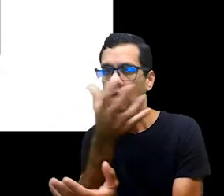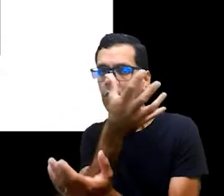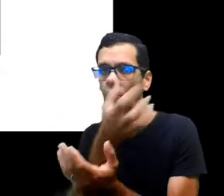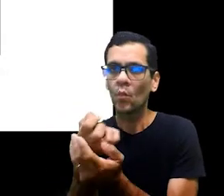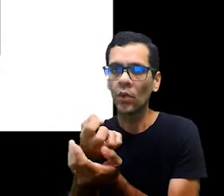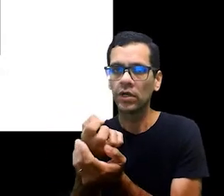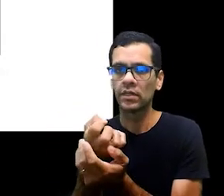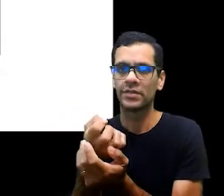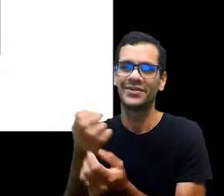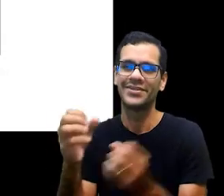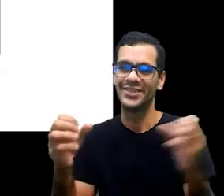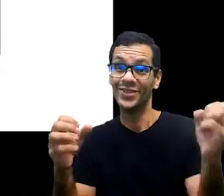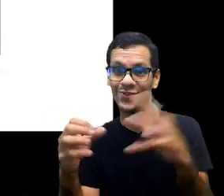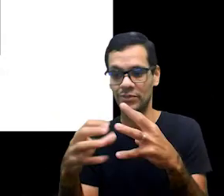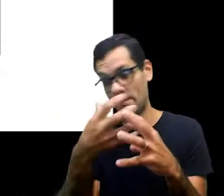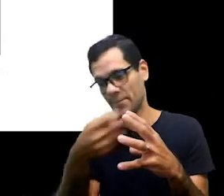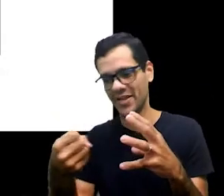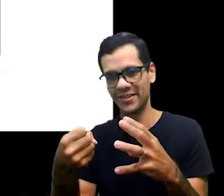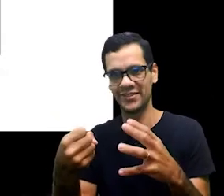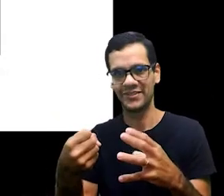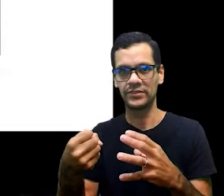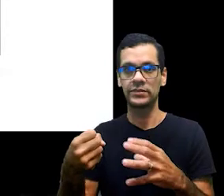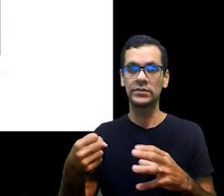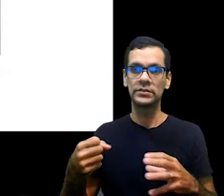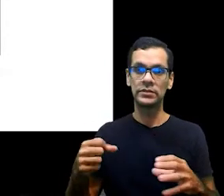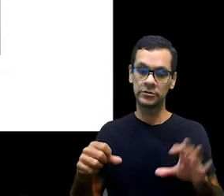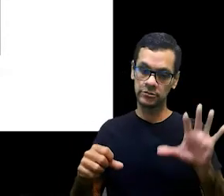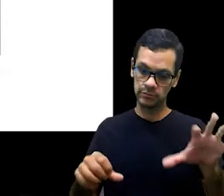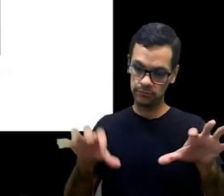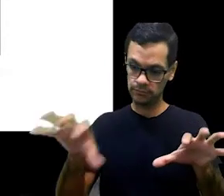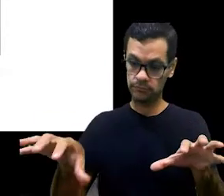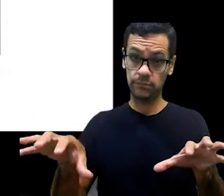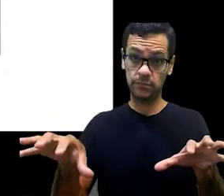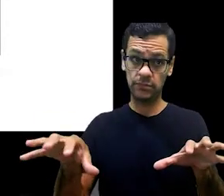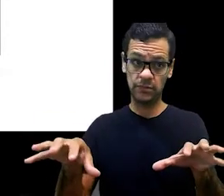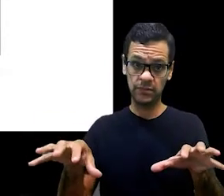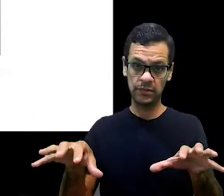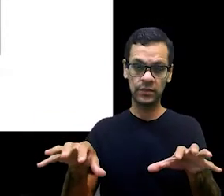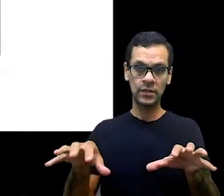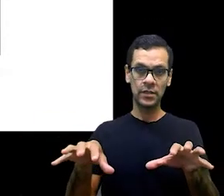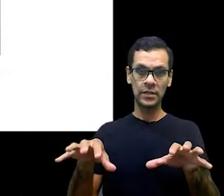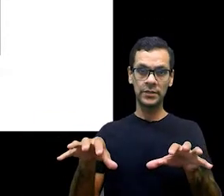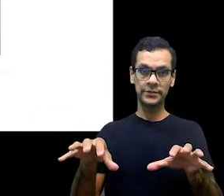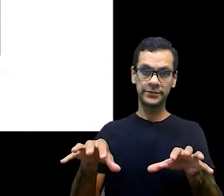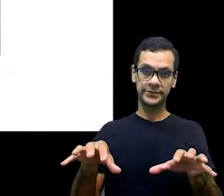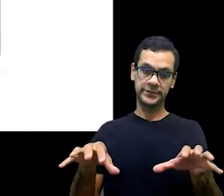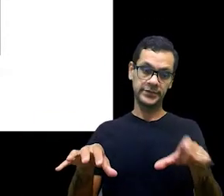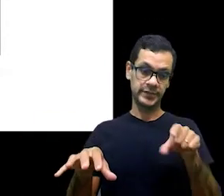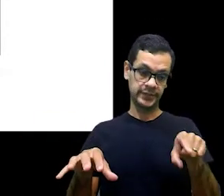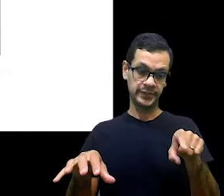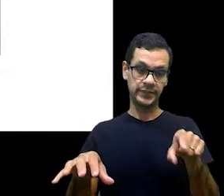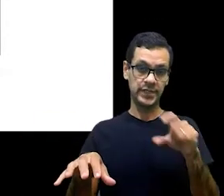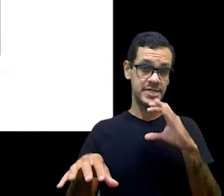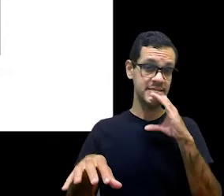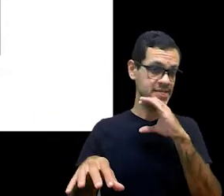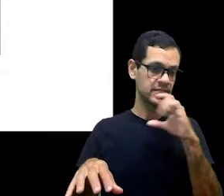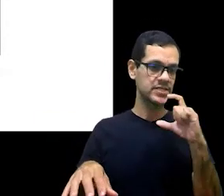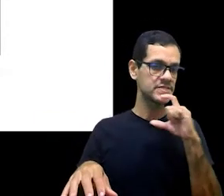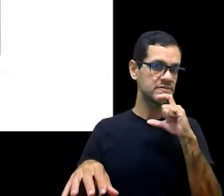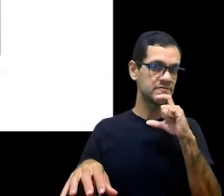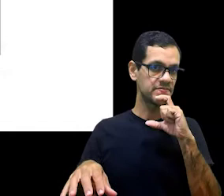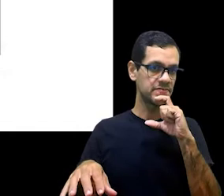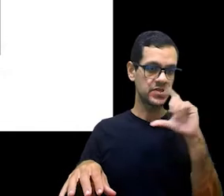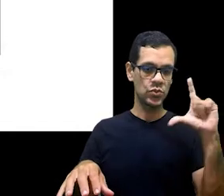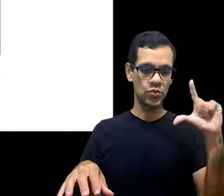é propenso a absorver luz. Esse emite e esse absorve. O corpo que emite esfria, o corpo que